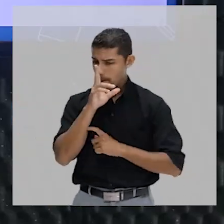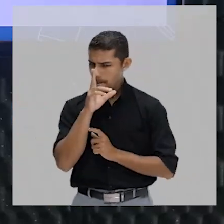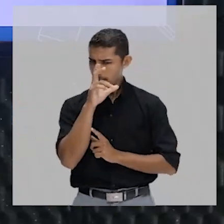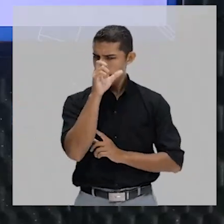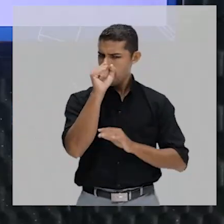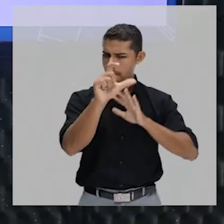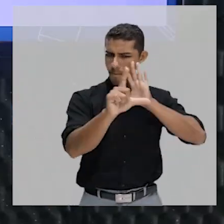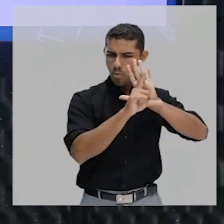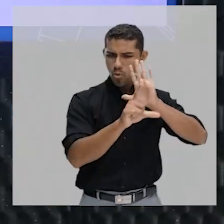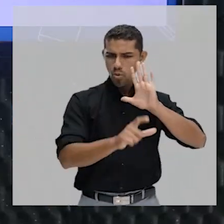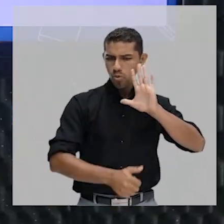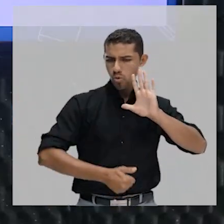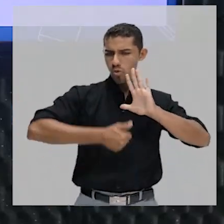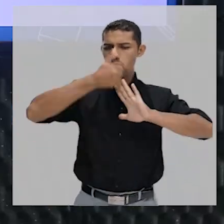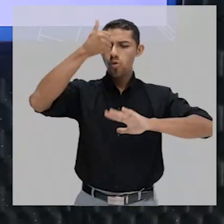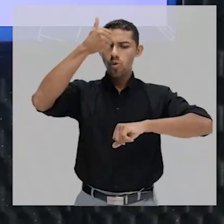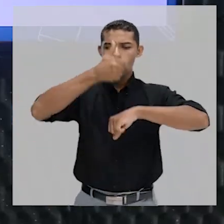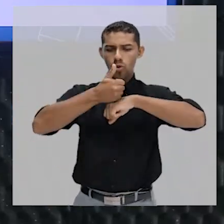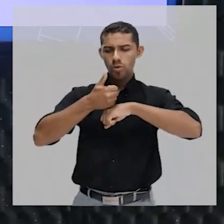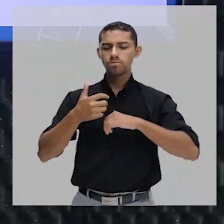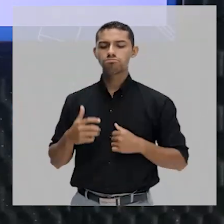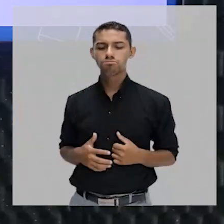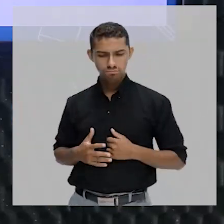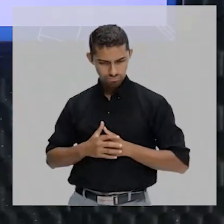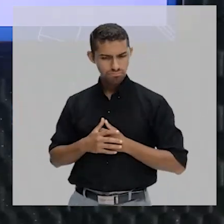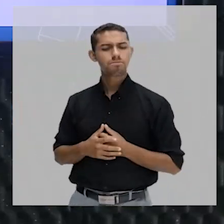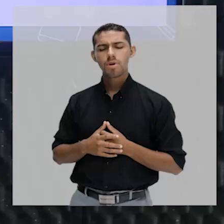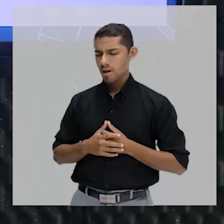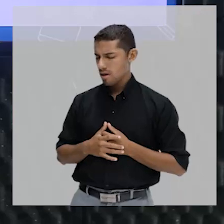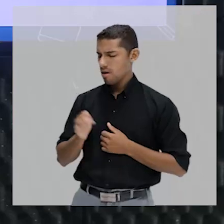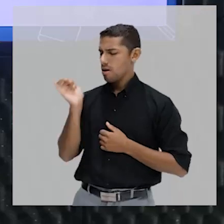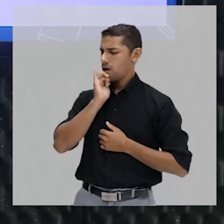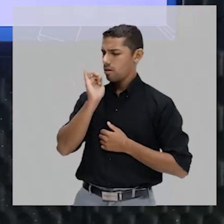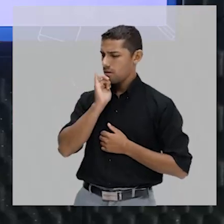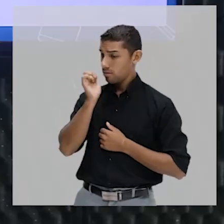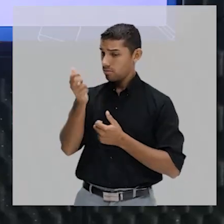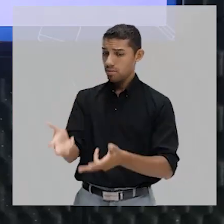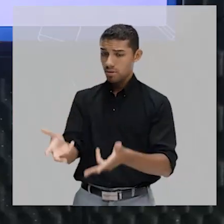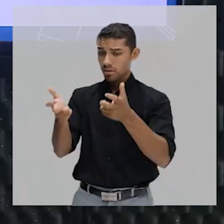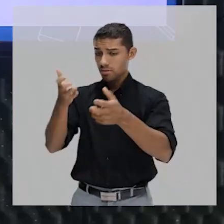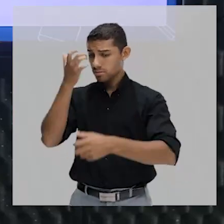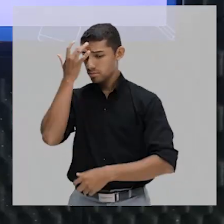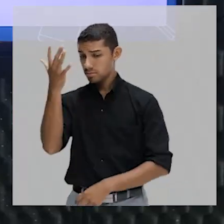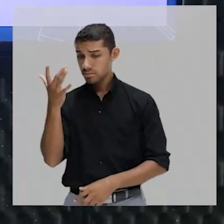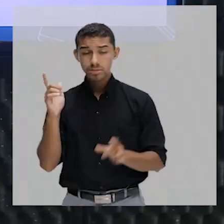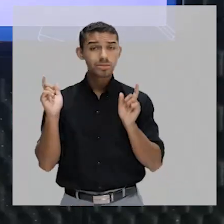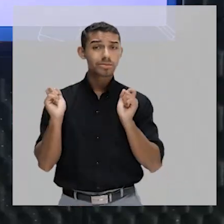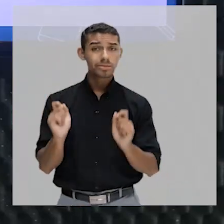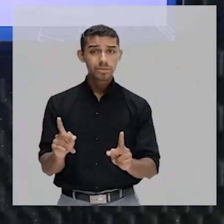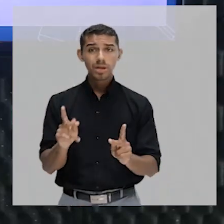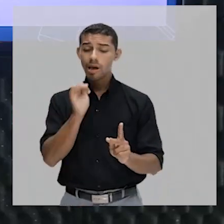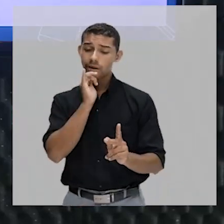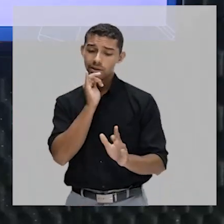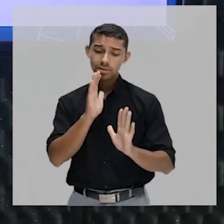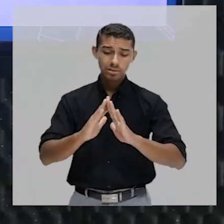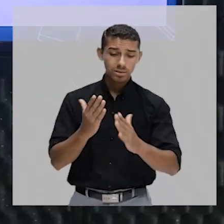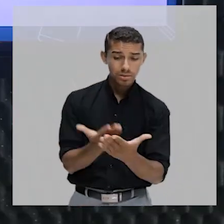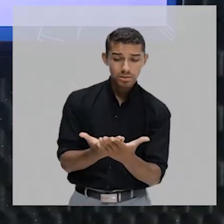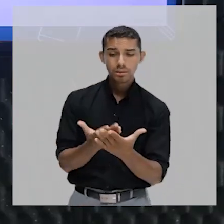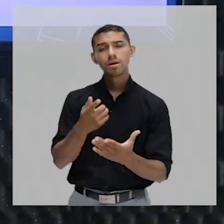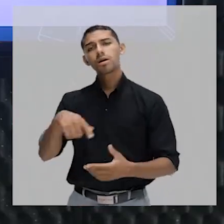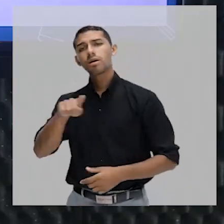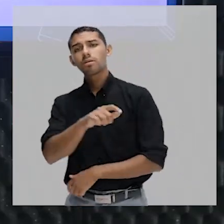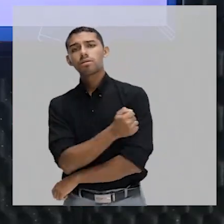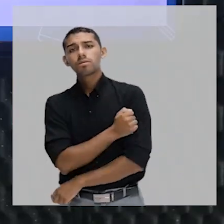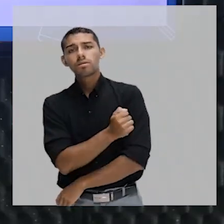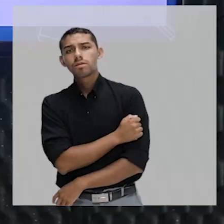sua hierarquia, beleza? Um exemplo muito fácil de tu perceber o território é a escola, é a sala de aula. Eu sempre